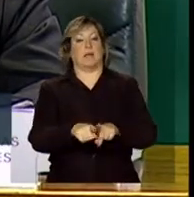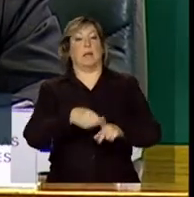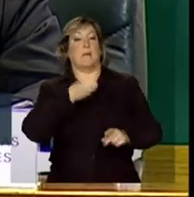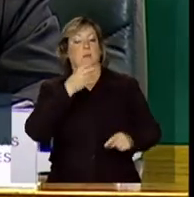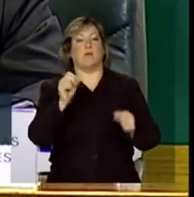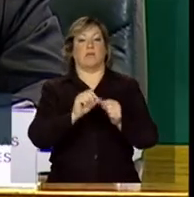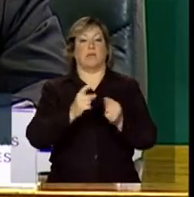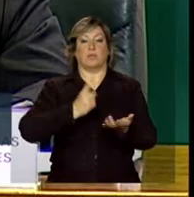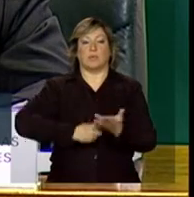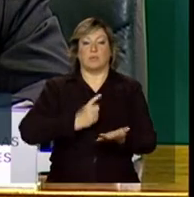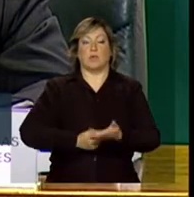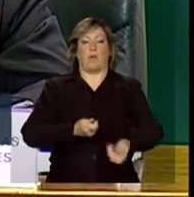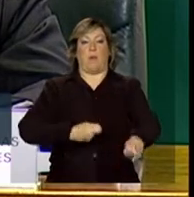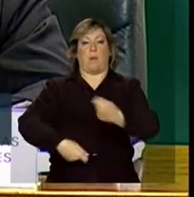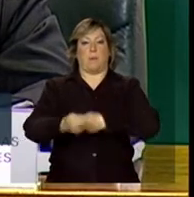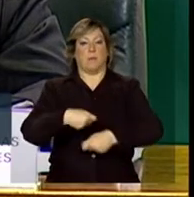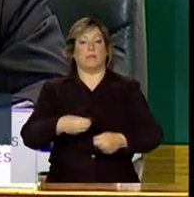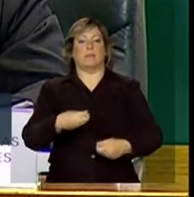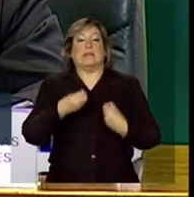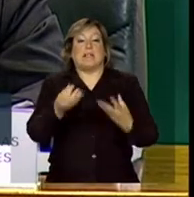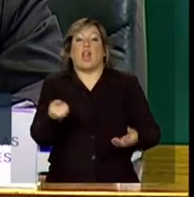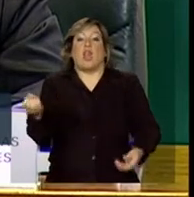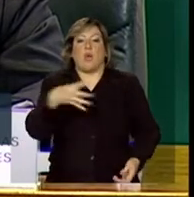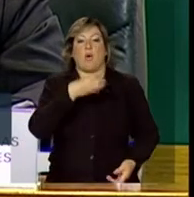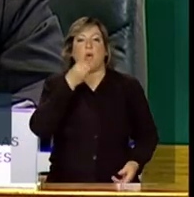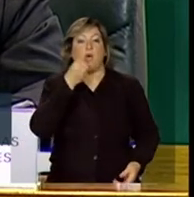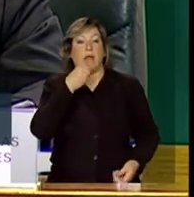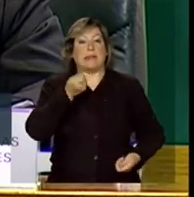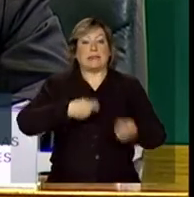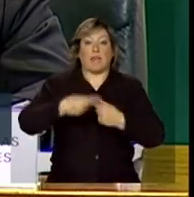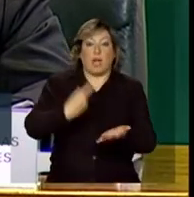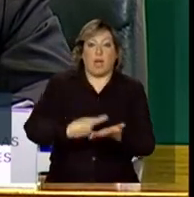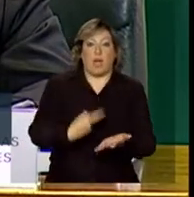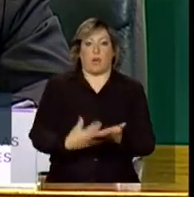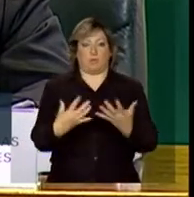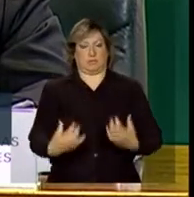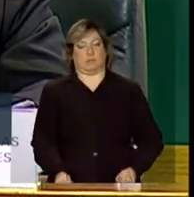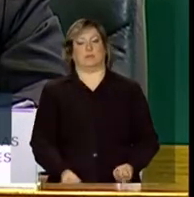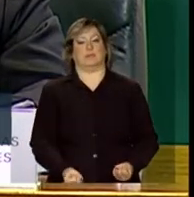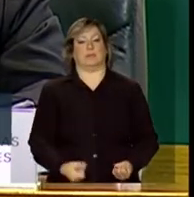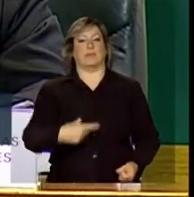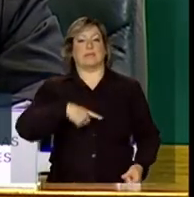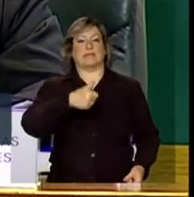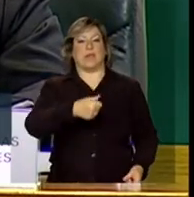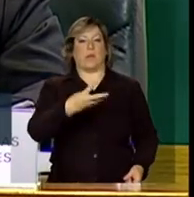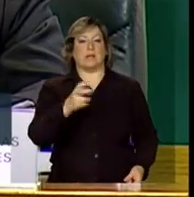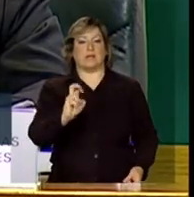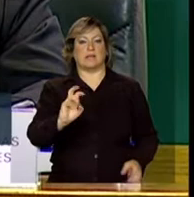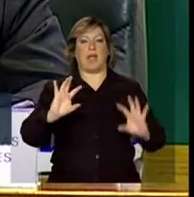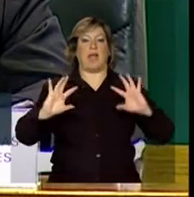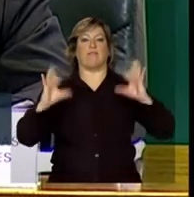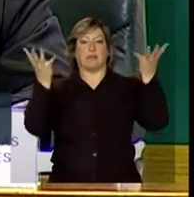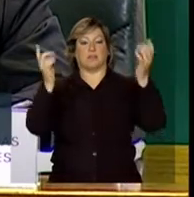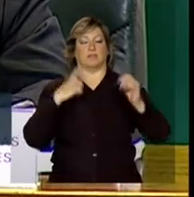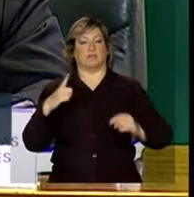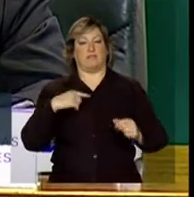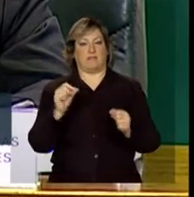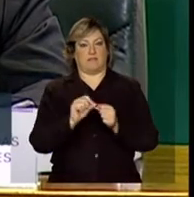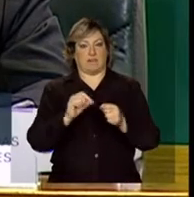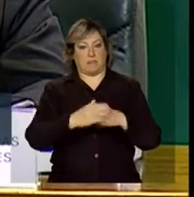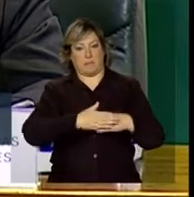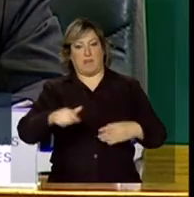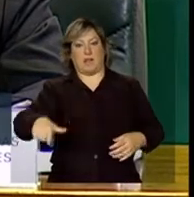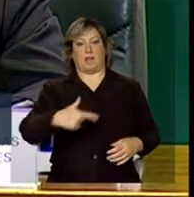de missões comerciais que propiciassem novas oportunidades negócios dos 145 eventos internacionais projetados para